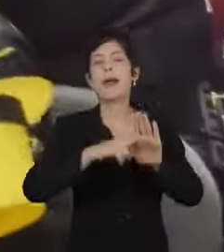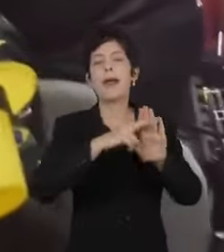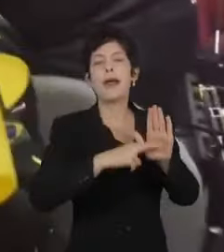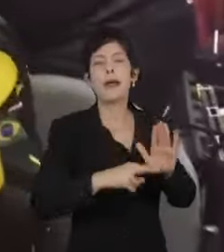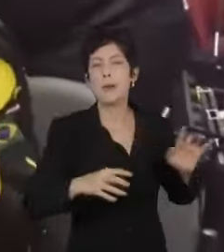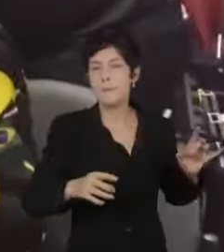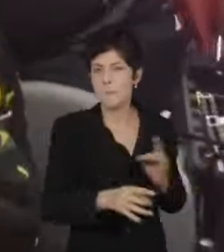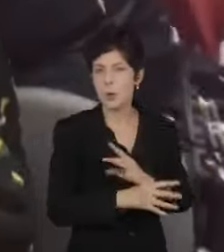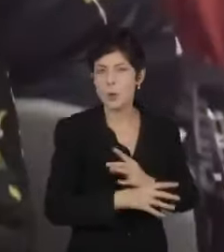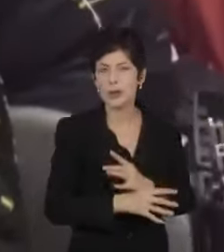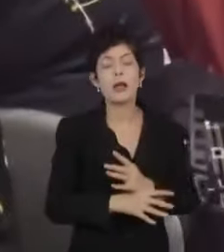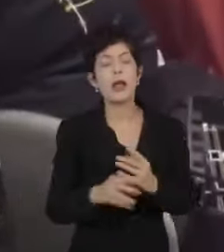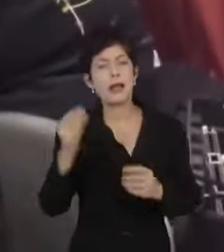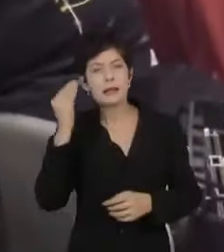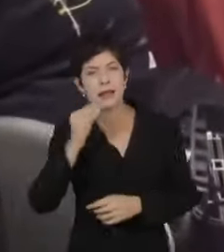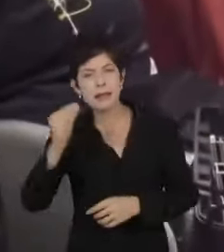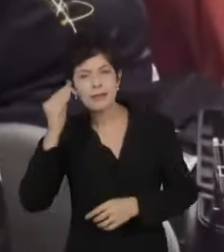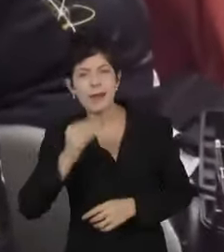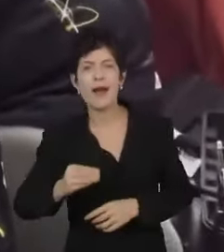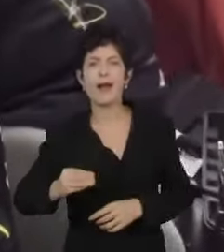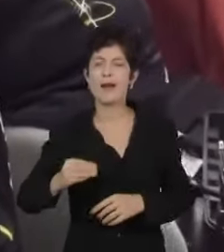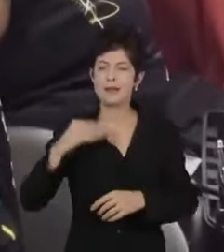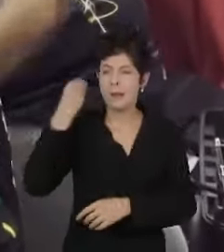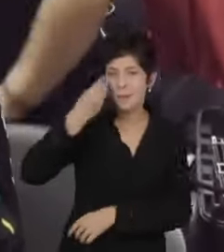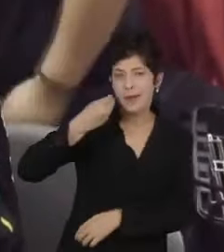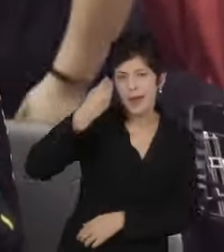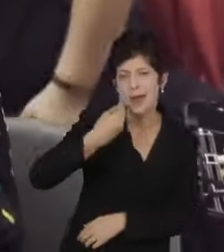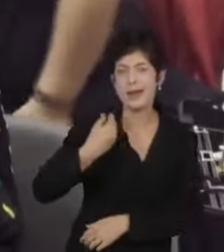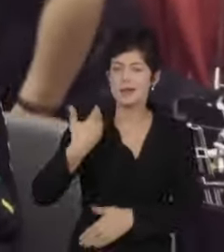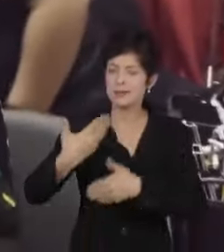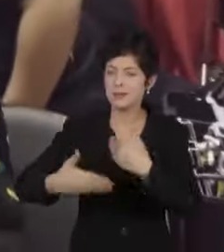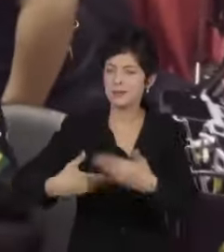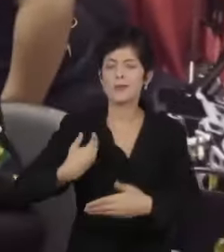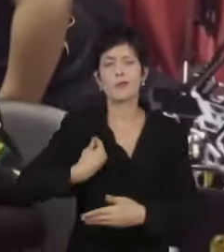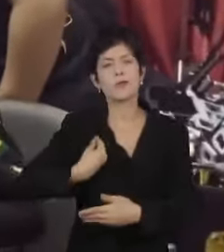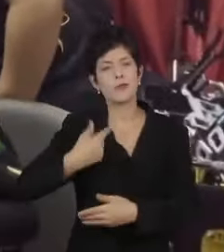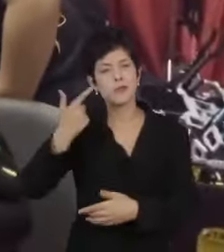não vem nada pronto, é tentar, é testar, e assim a gente vai conseguindo trabalhar.